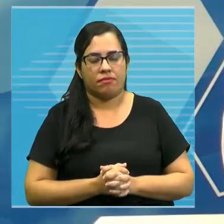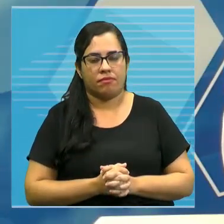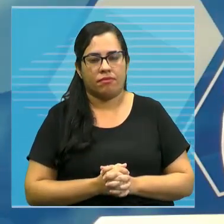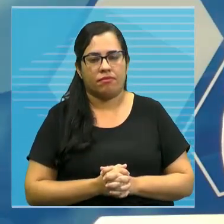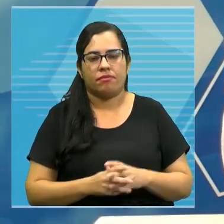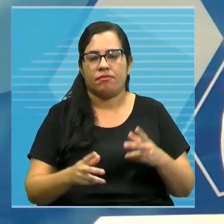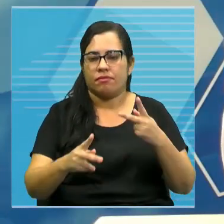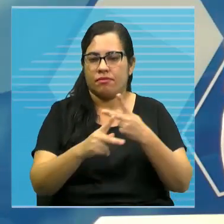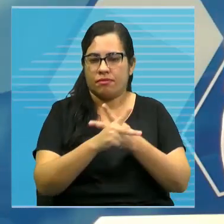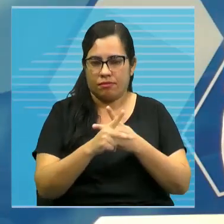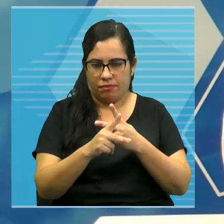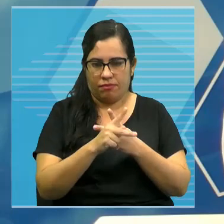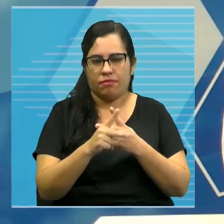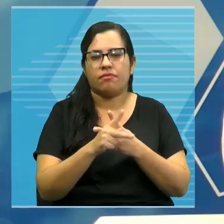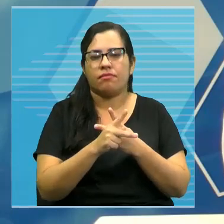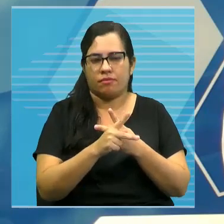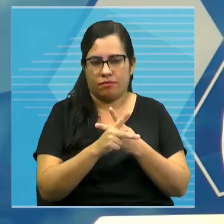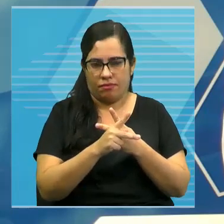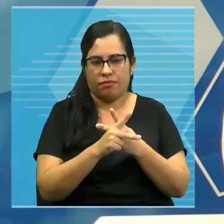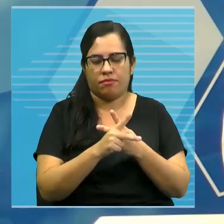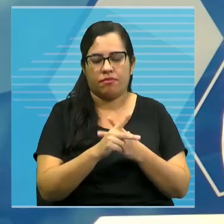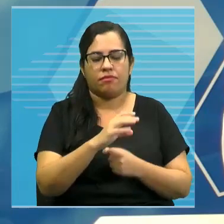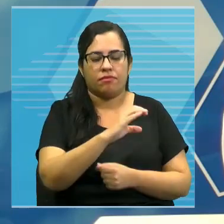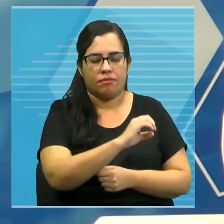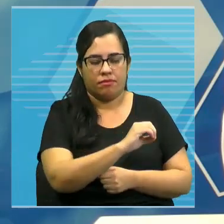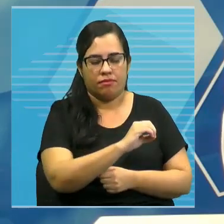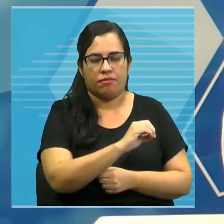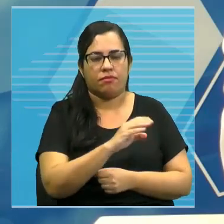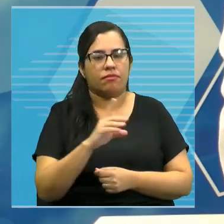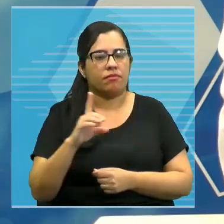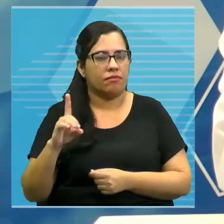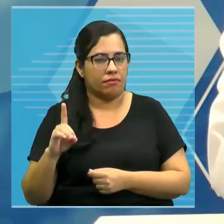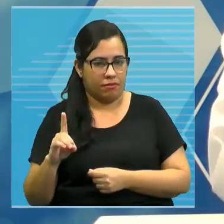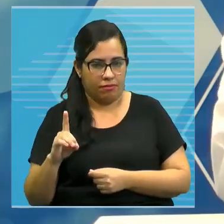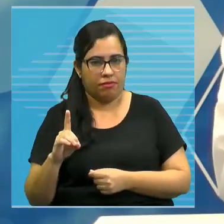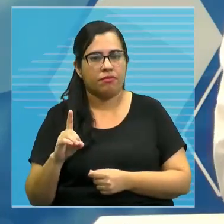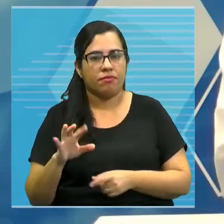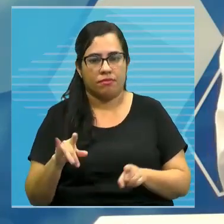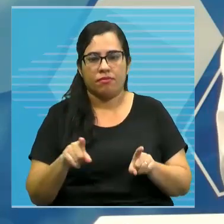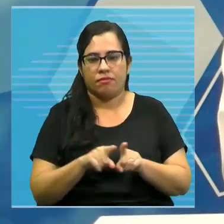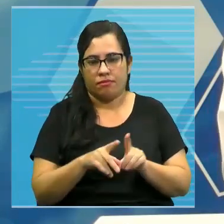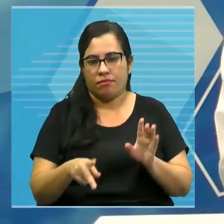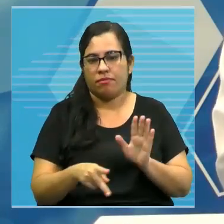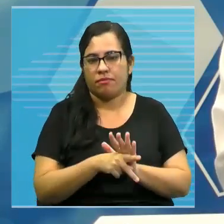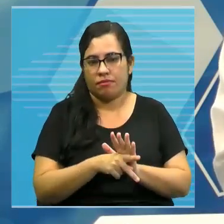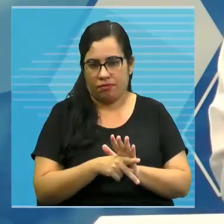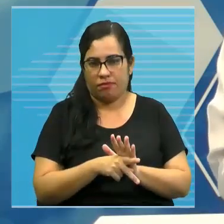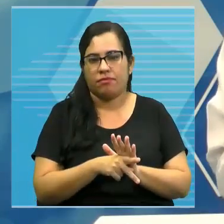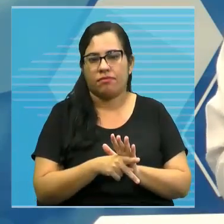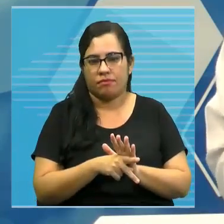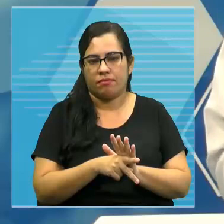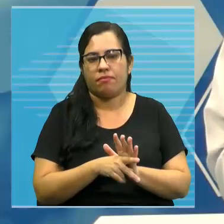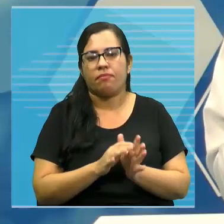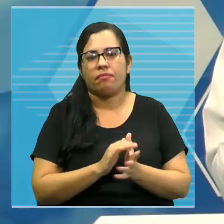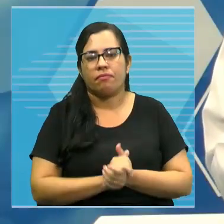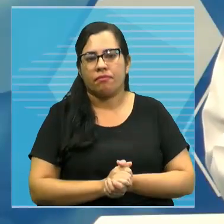pronomes de objeto direto né a conhecer os pronomes de objeto direto